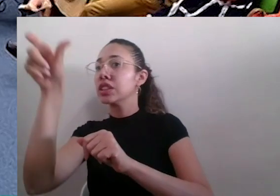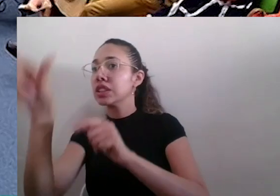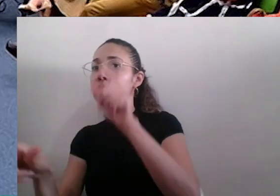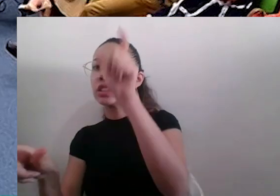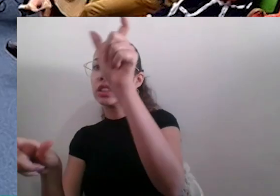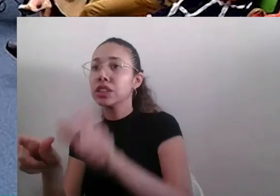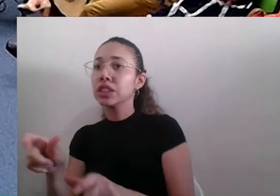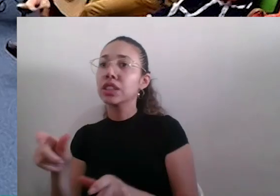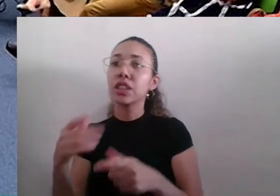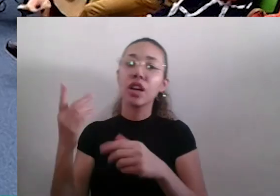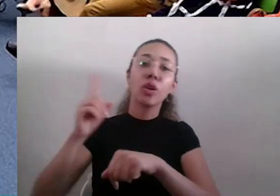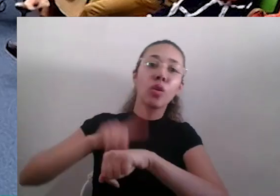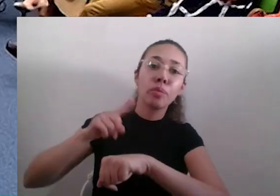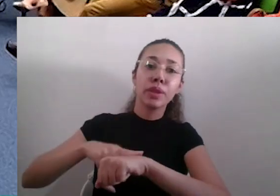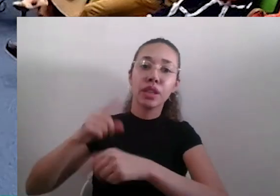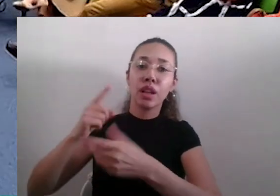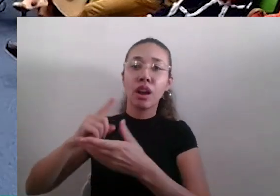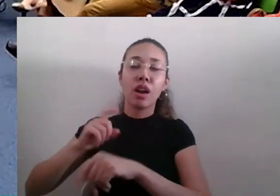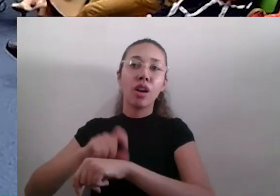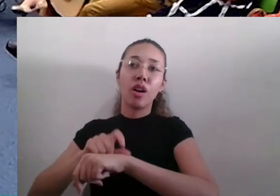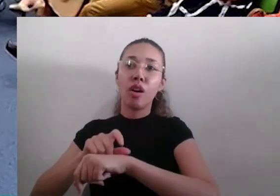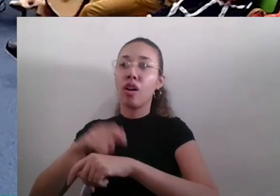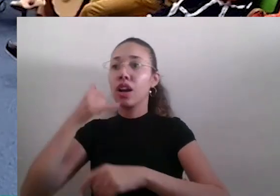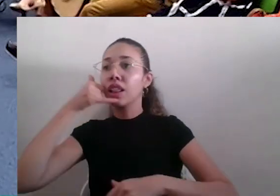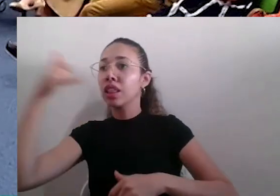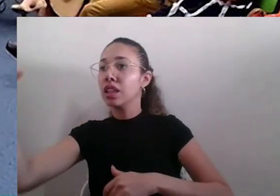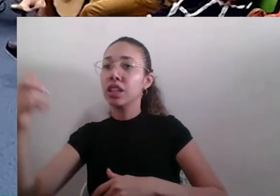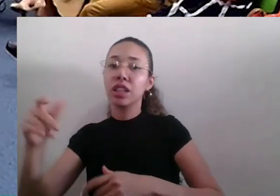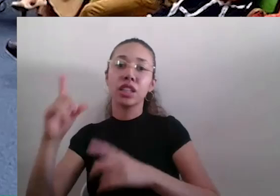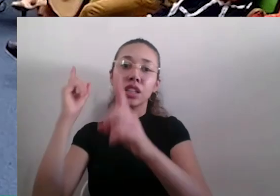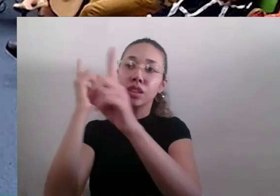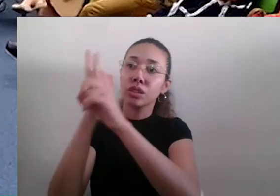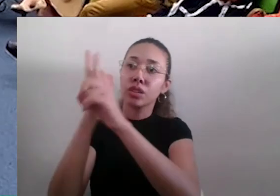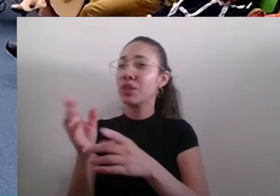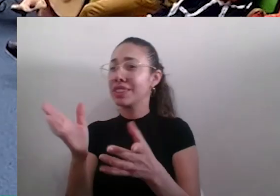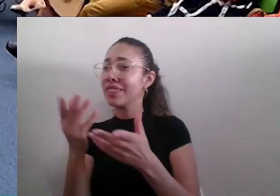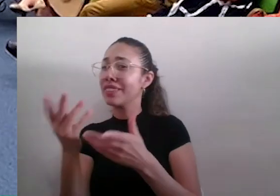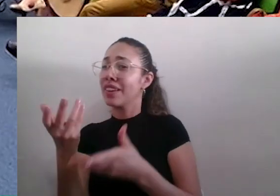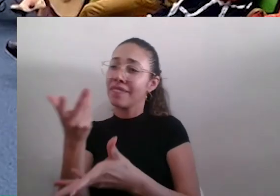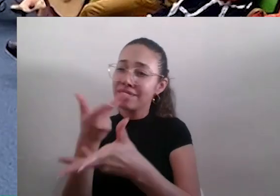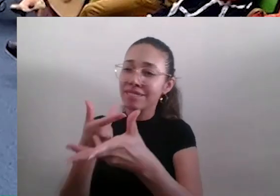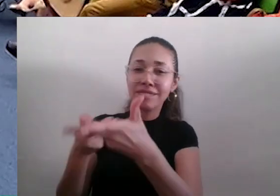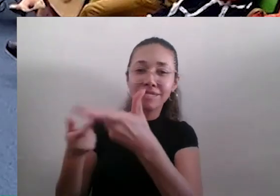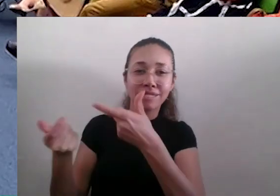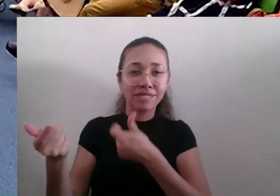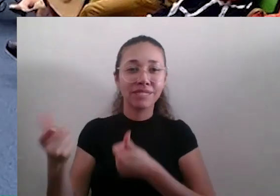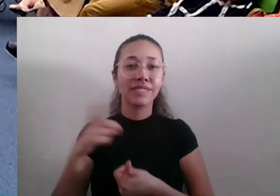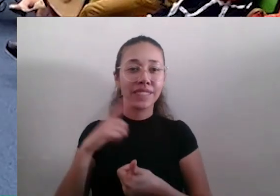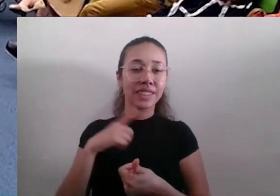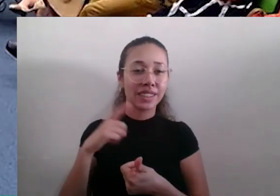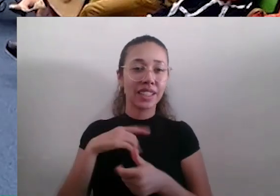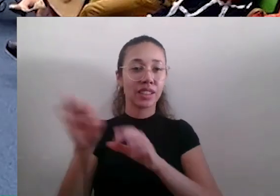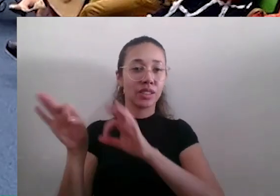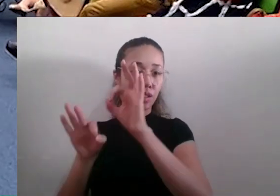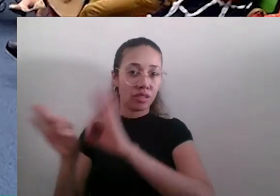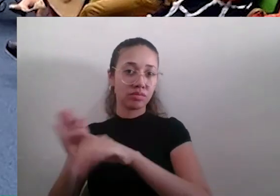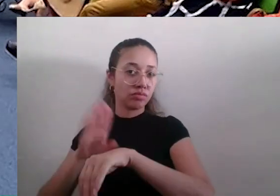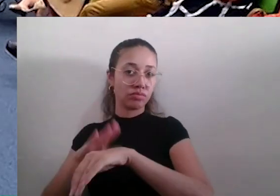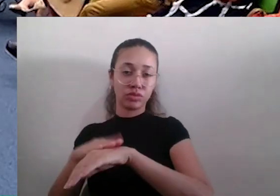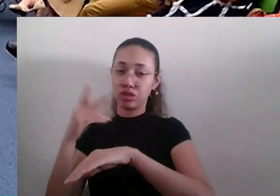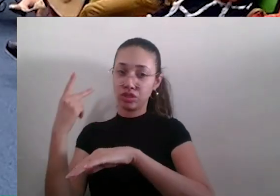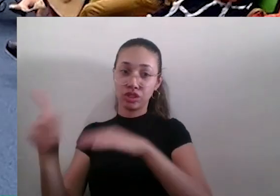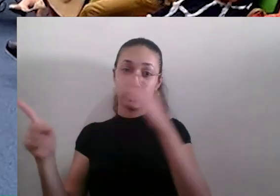entrevistado ela marca estúdio ela acha a pessoa ela convence a pessoa a falar então ela sabe ela organiza isso isso é o papel